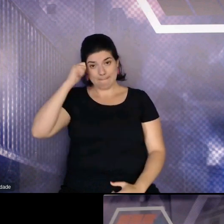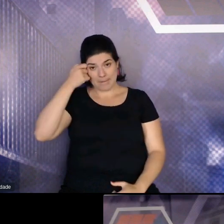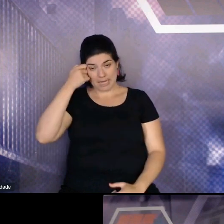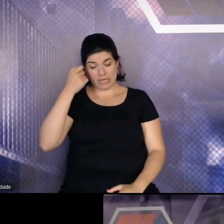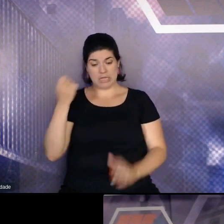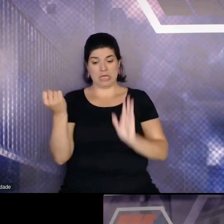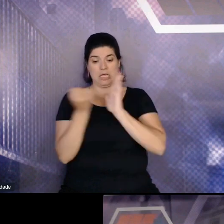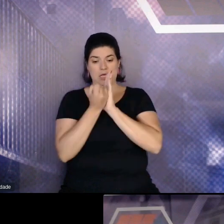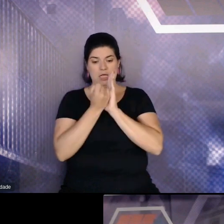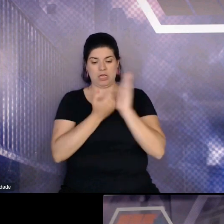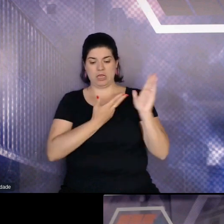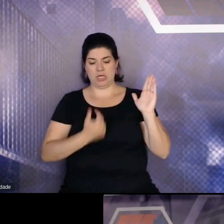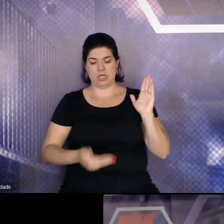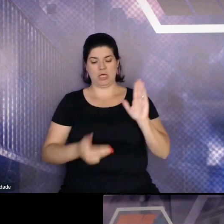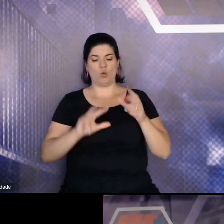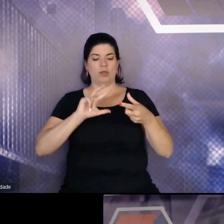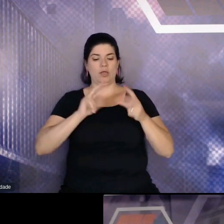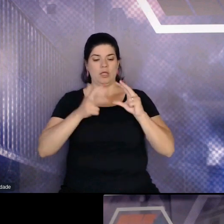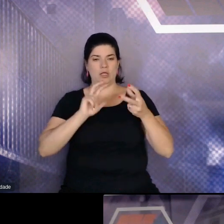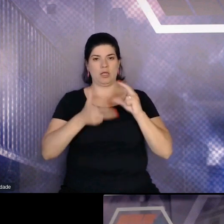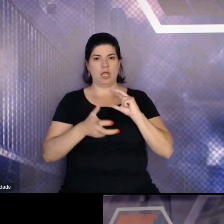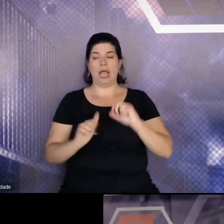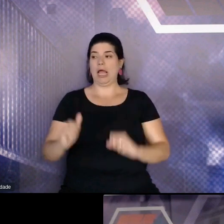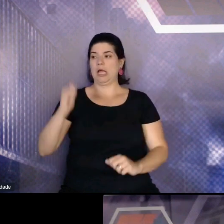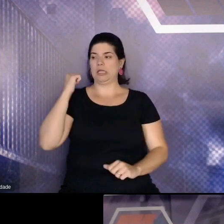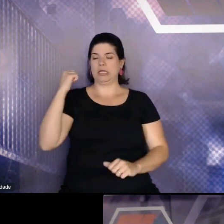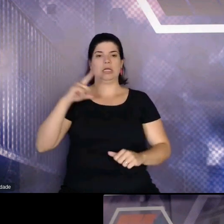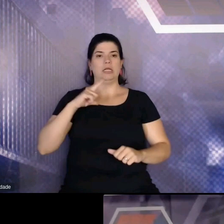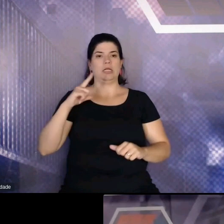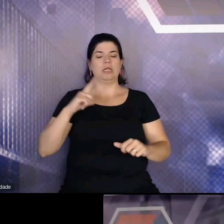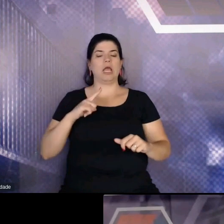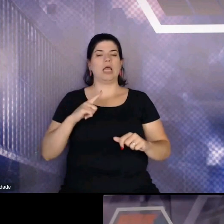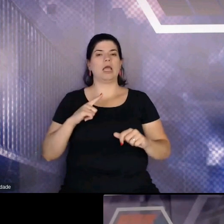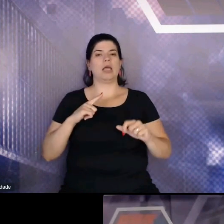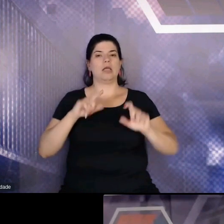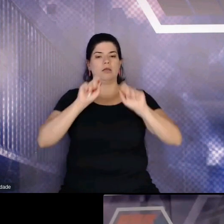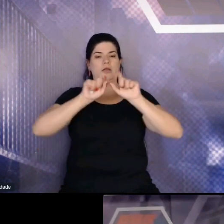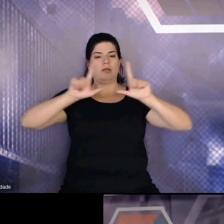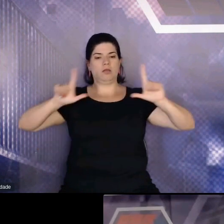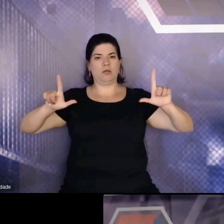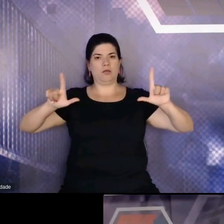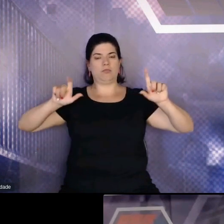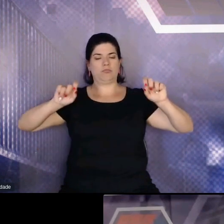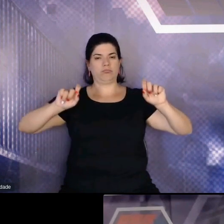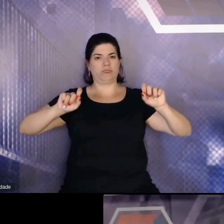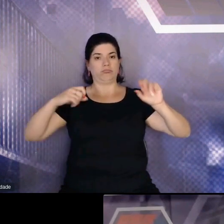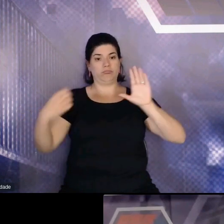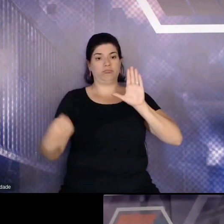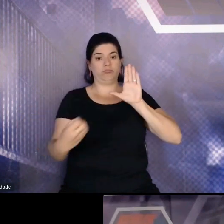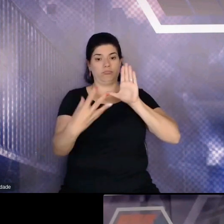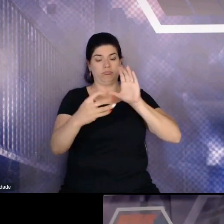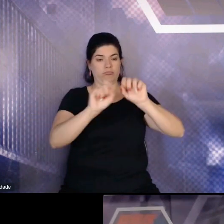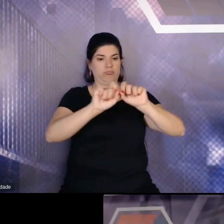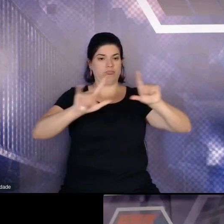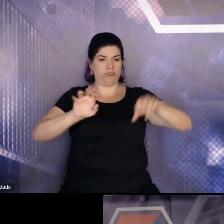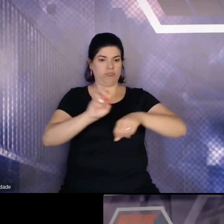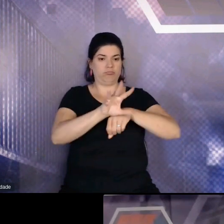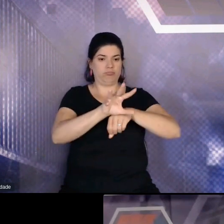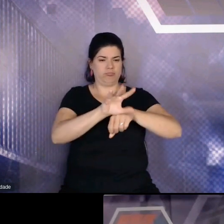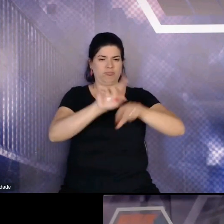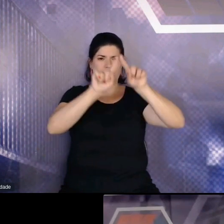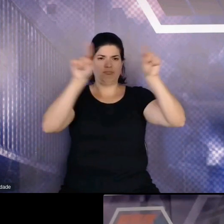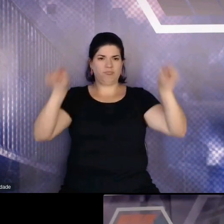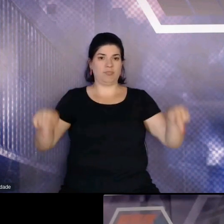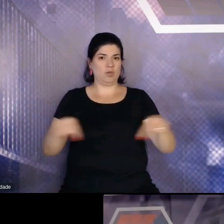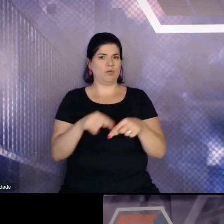TDC hoje. Atrás de mim a gente tem, então, o painel, o telão do painel. Acho que é